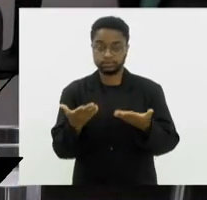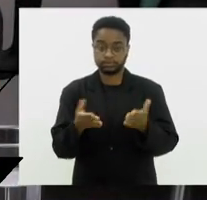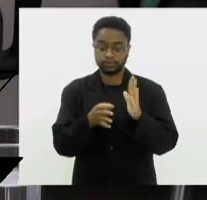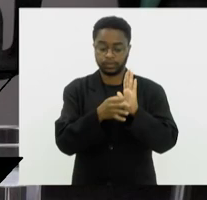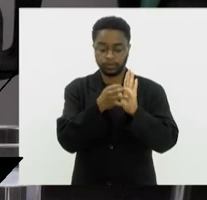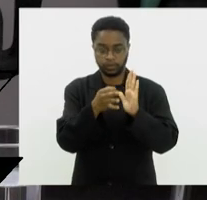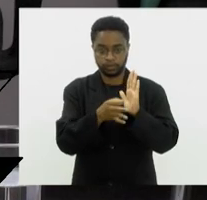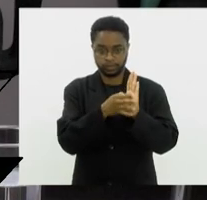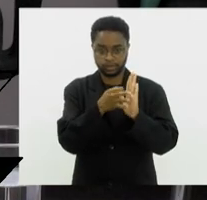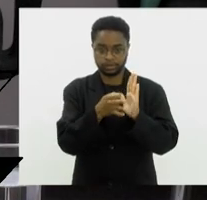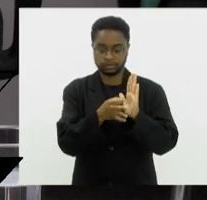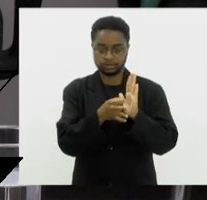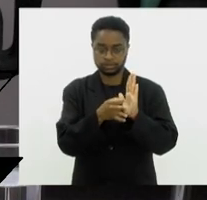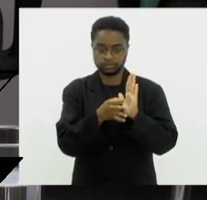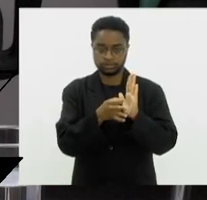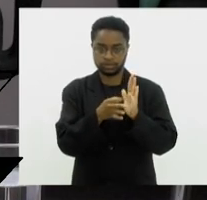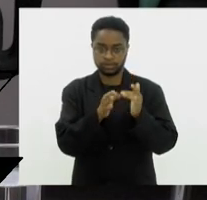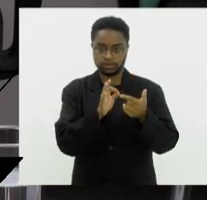parecer aqui,